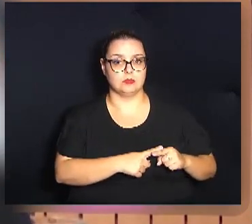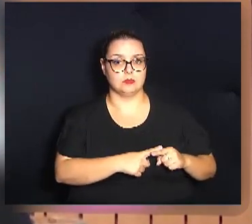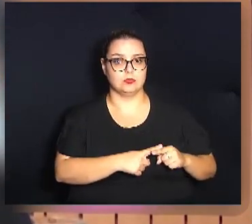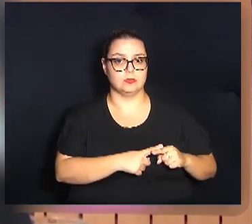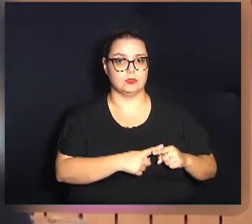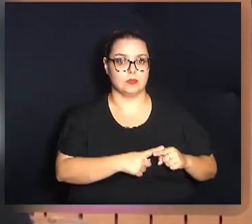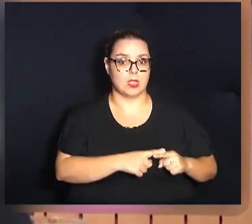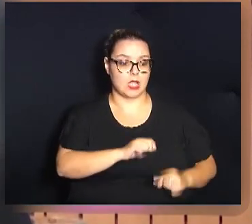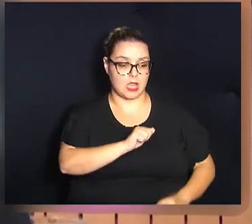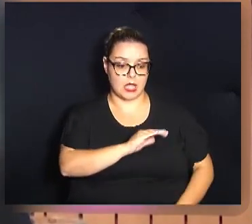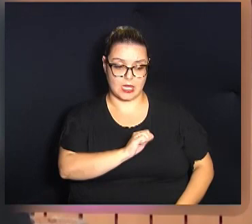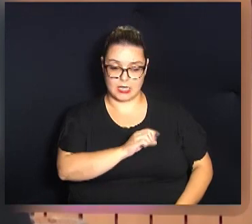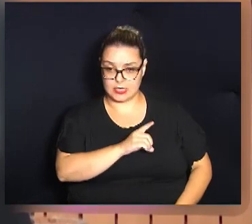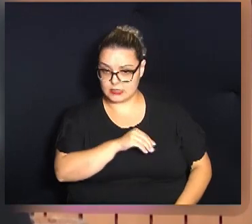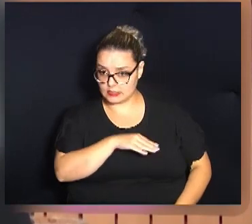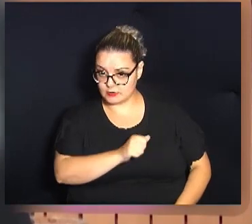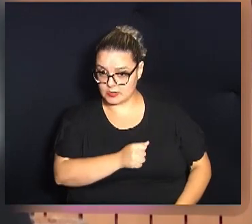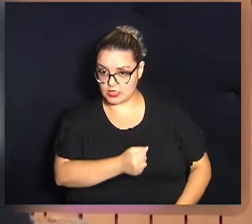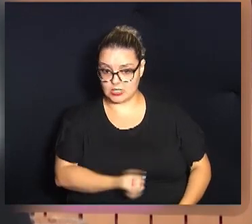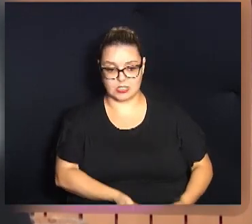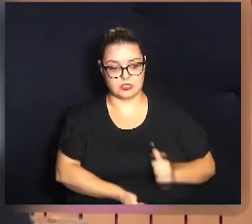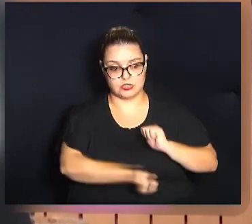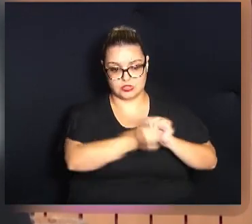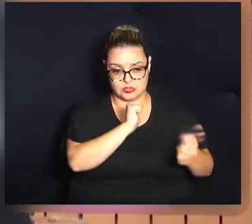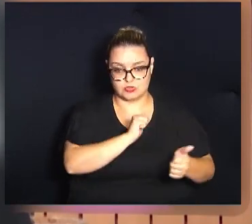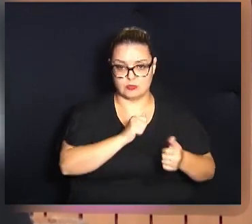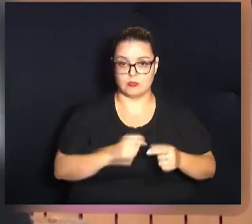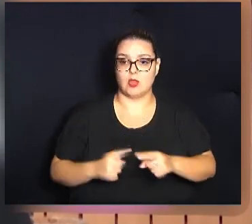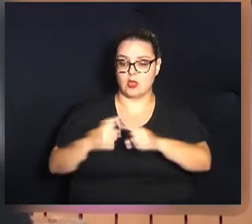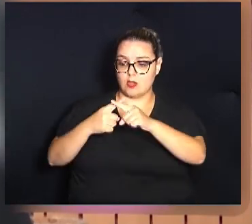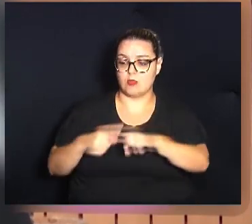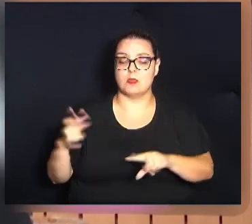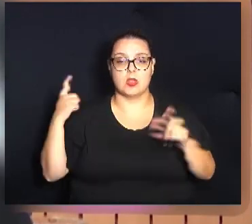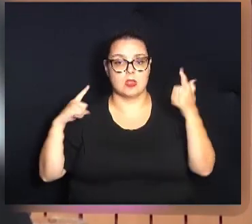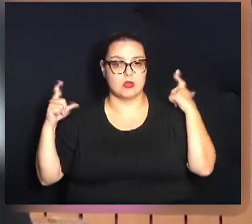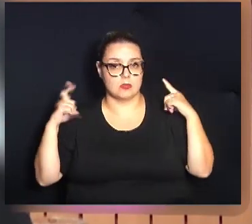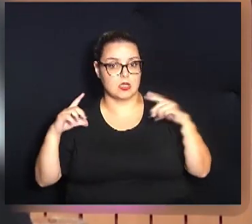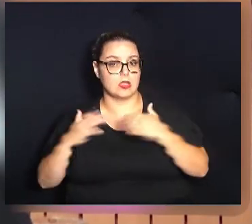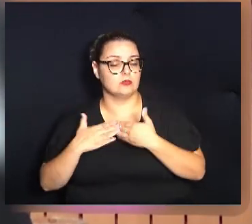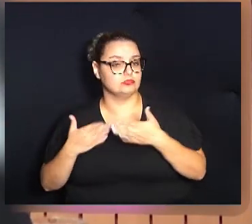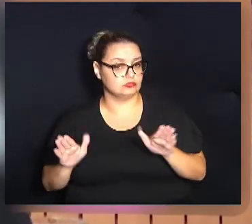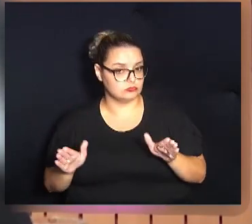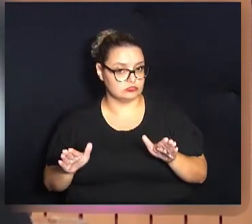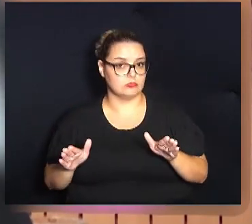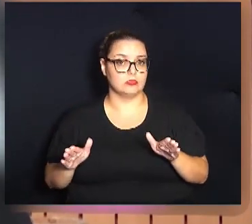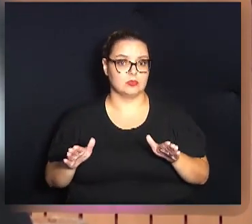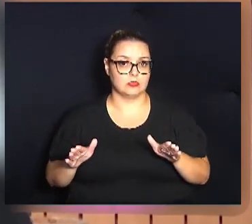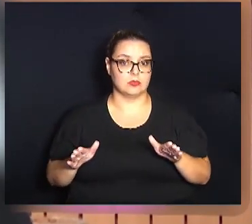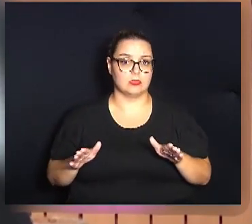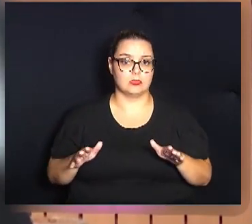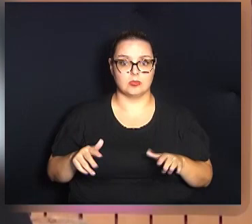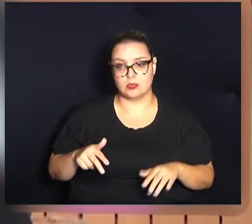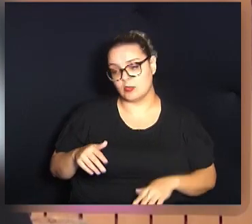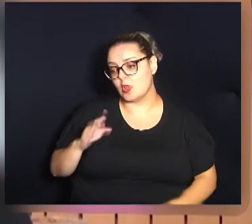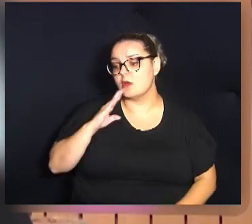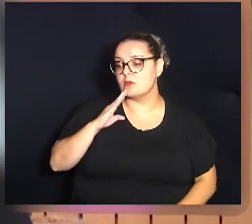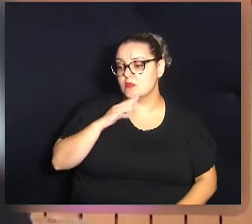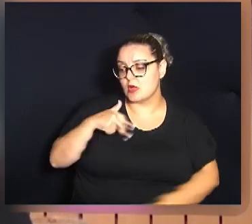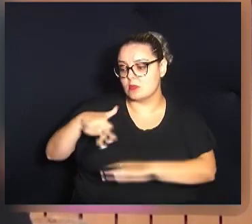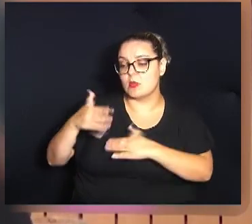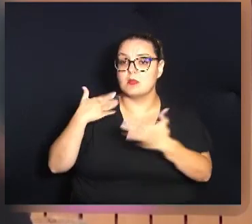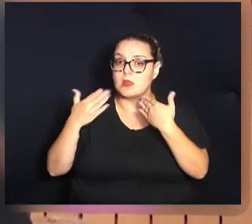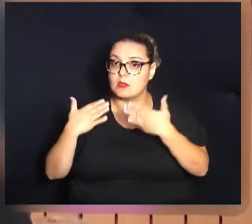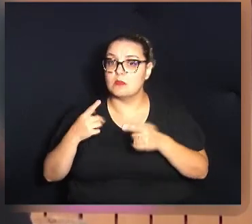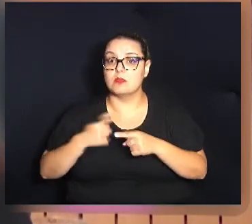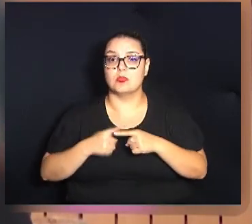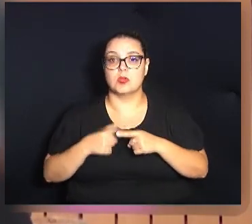esporte, competindo com o lazer ao ar livre, com a ida a um barzinho para bater papo, porque a gente está